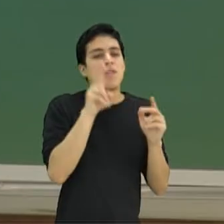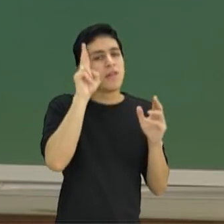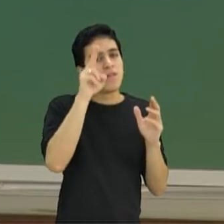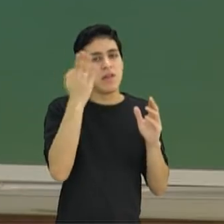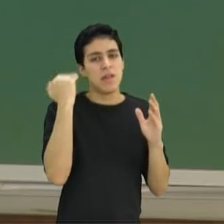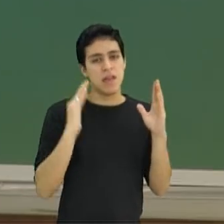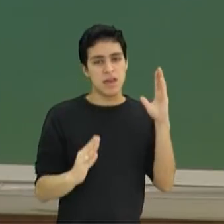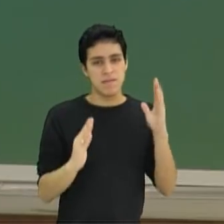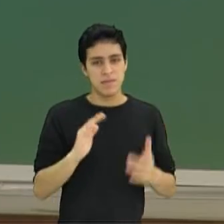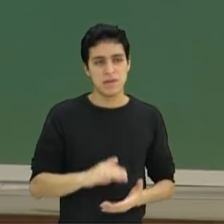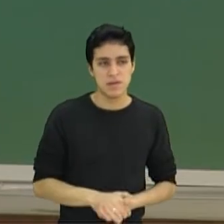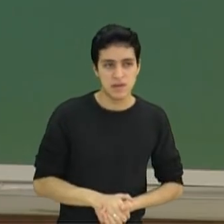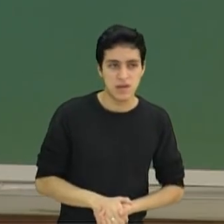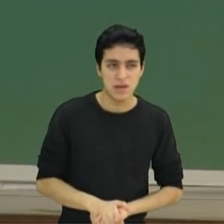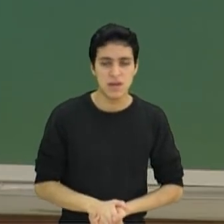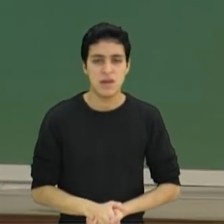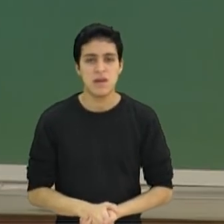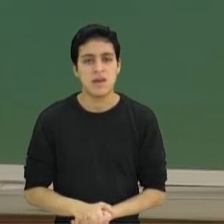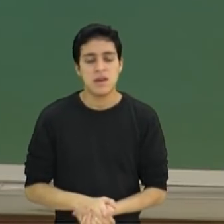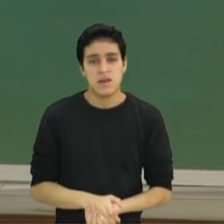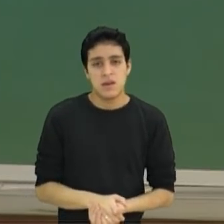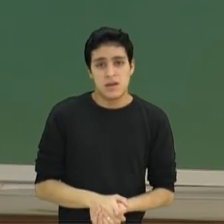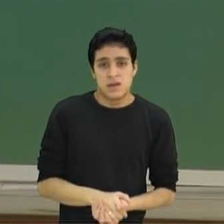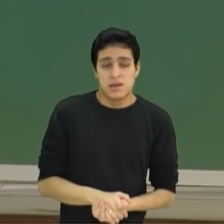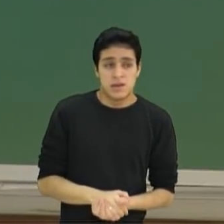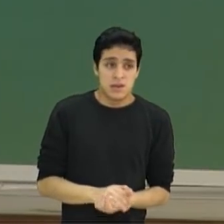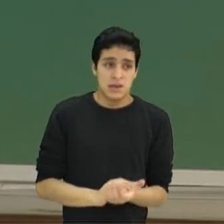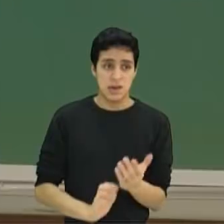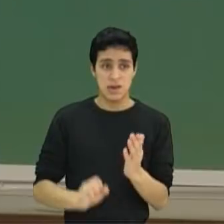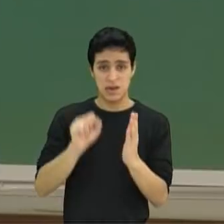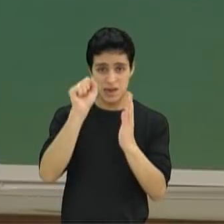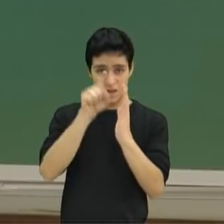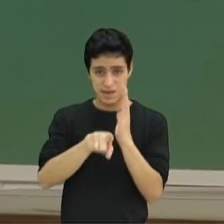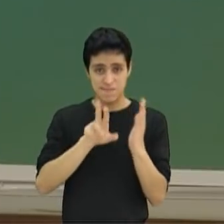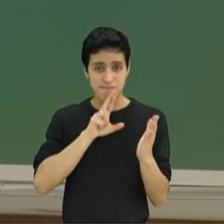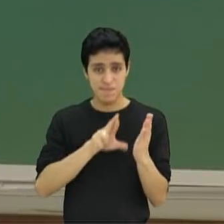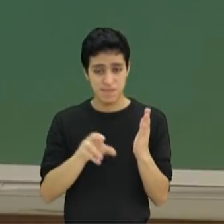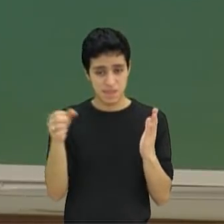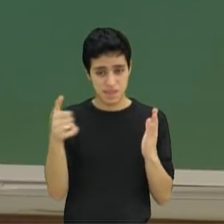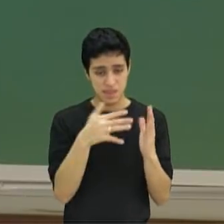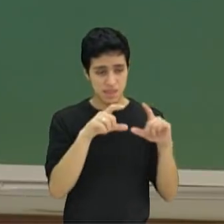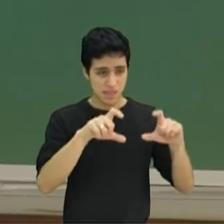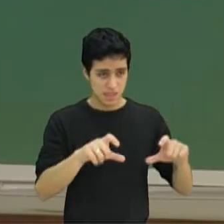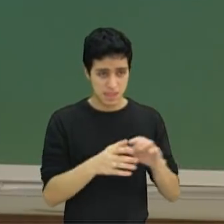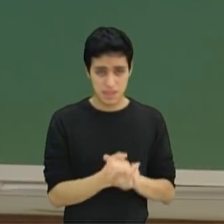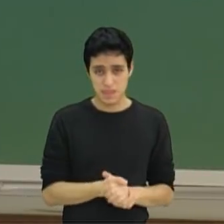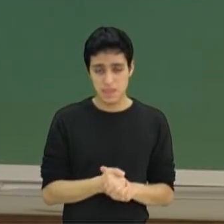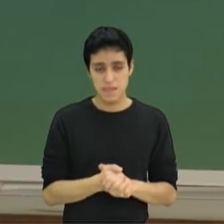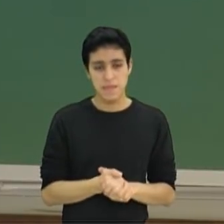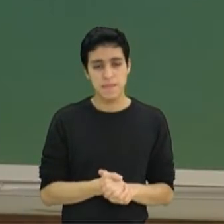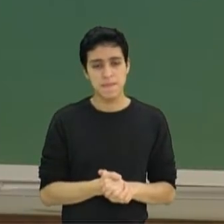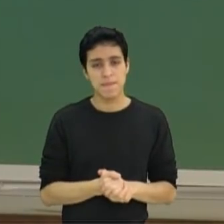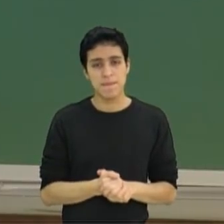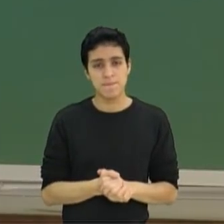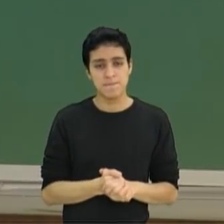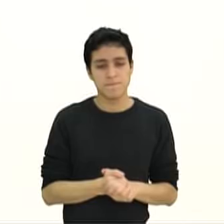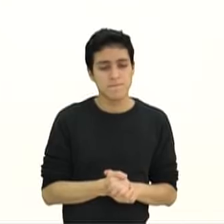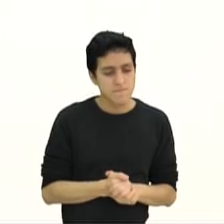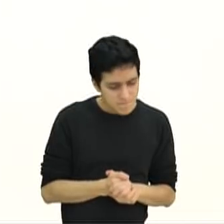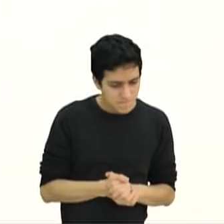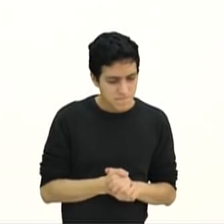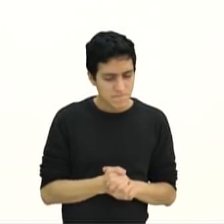época. Temos um quiz para responder. Vamos lá, um trecho novo. Em tempo, não